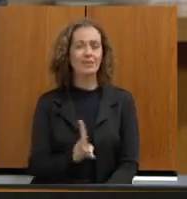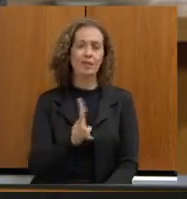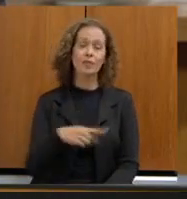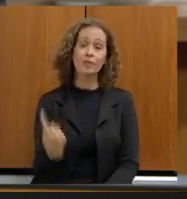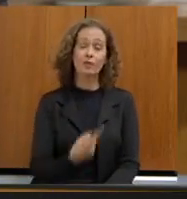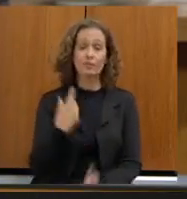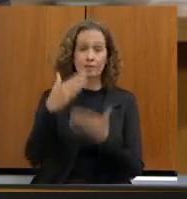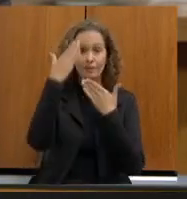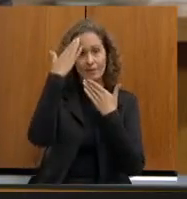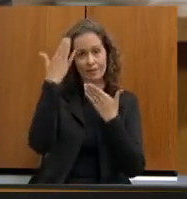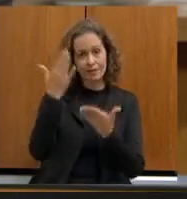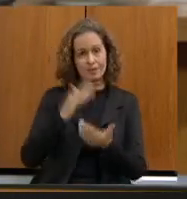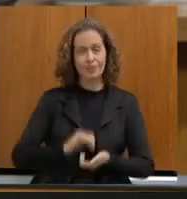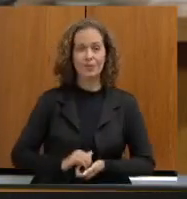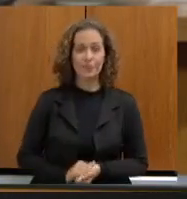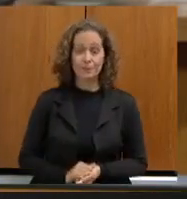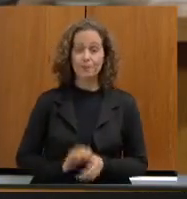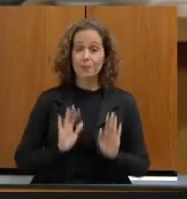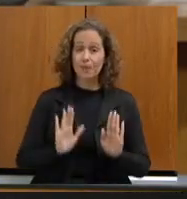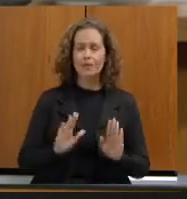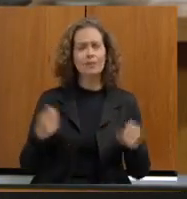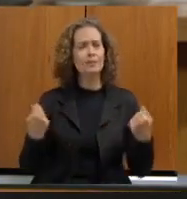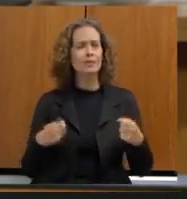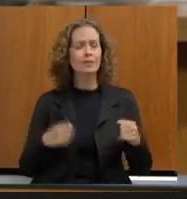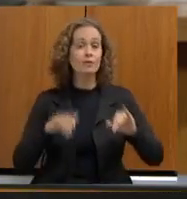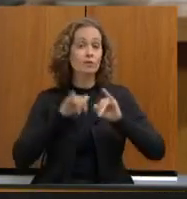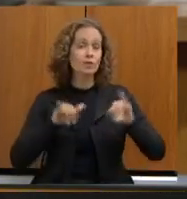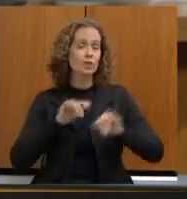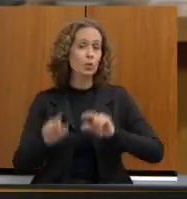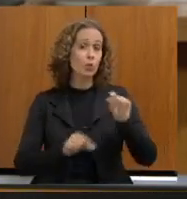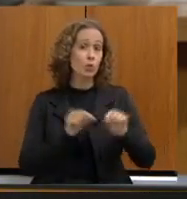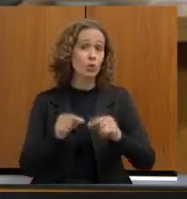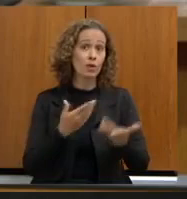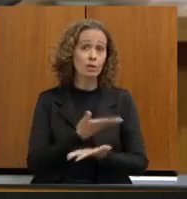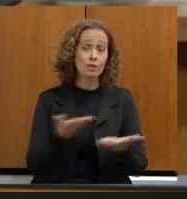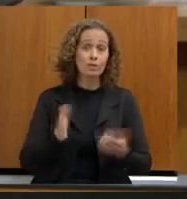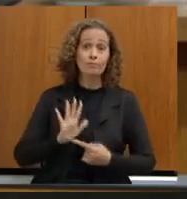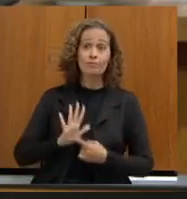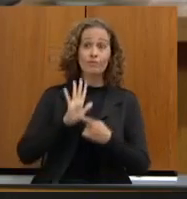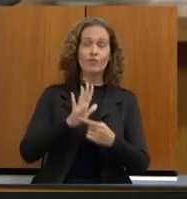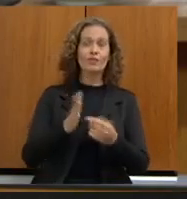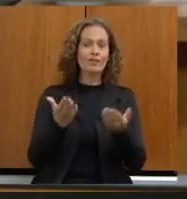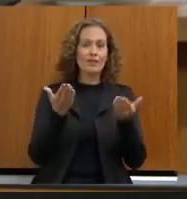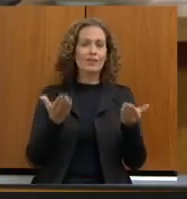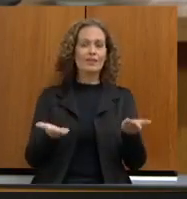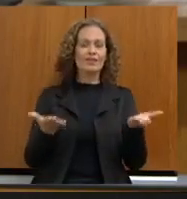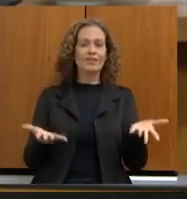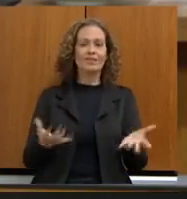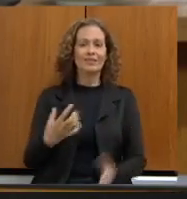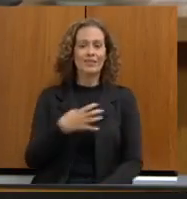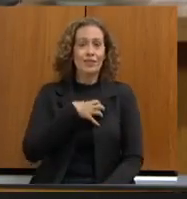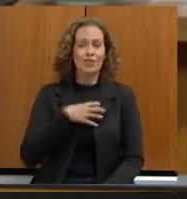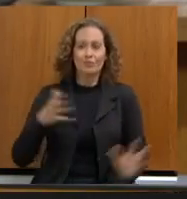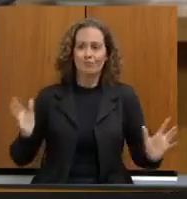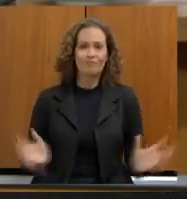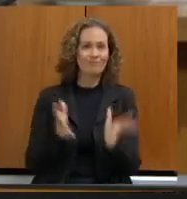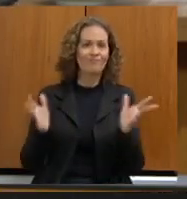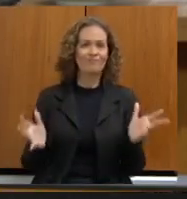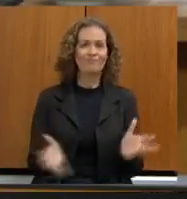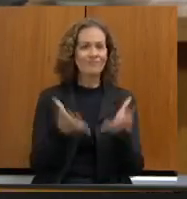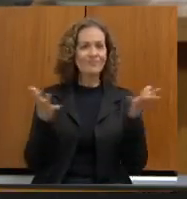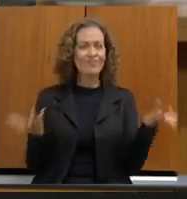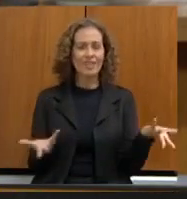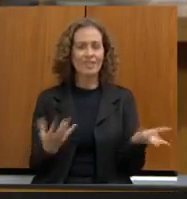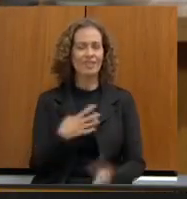gente agradece isso mas é preciso dizer que quando o senhor se manifesta dessa forma nos enche de incentivo nos enche